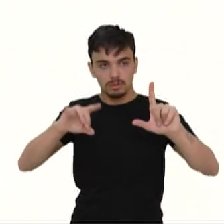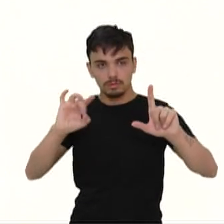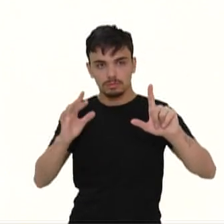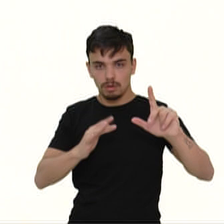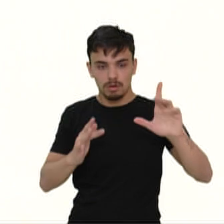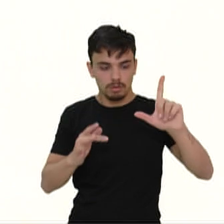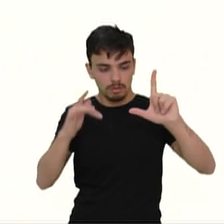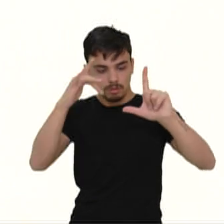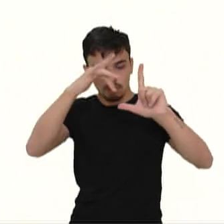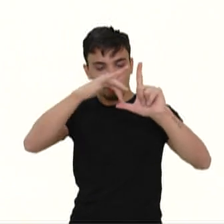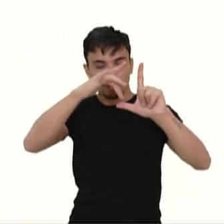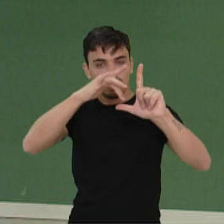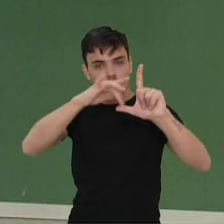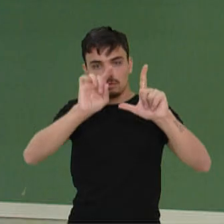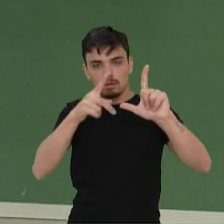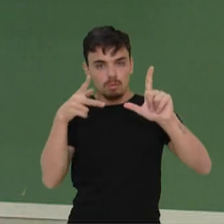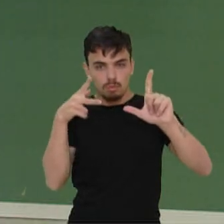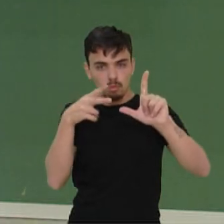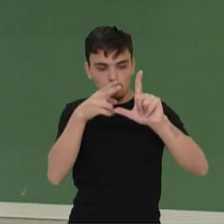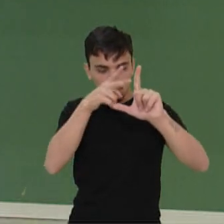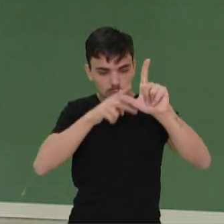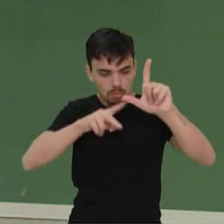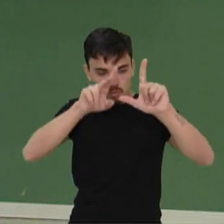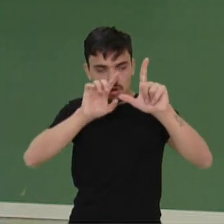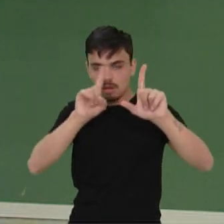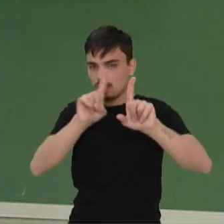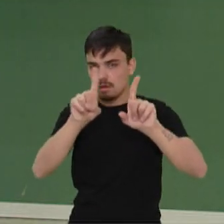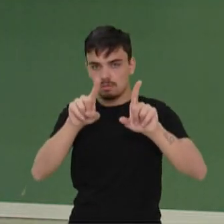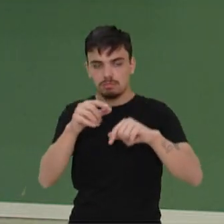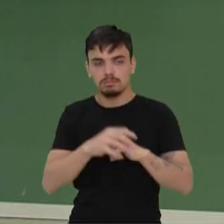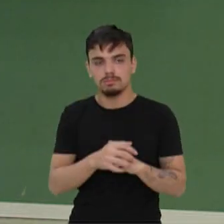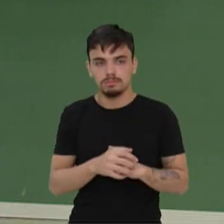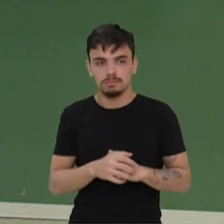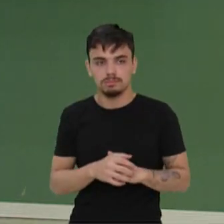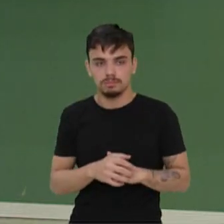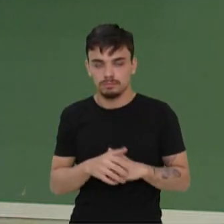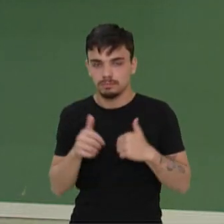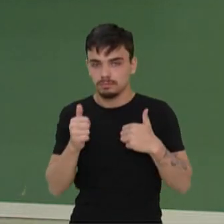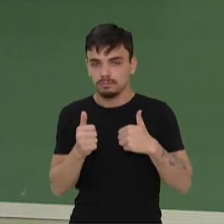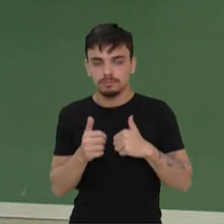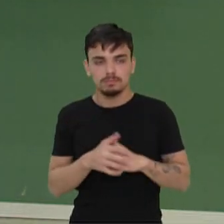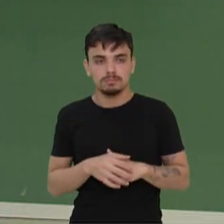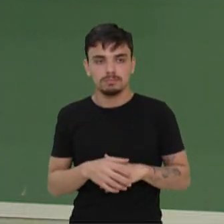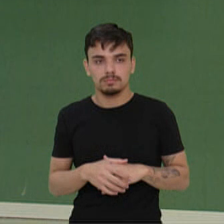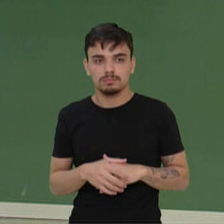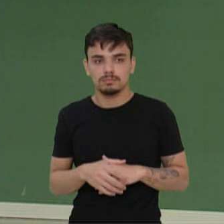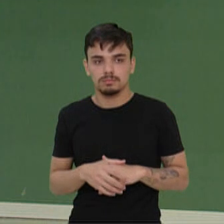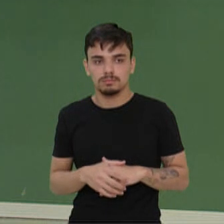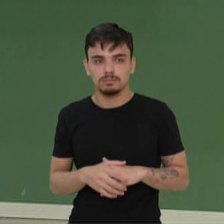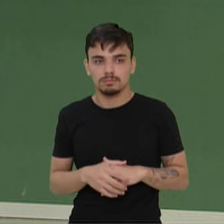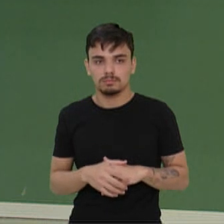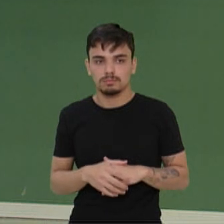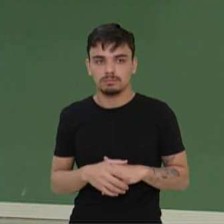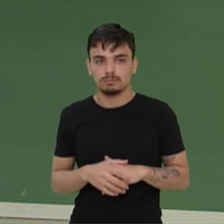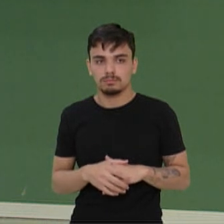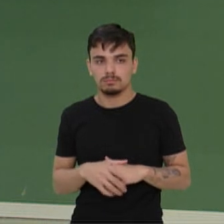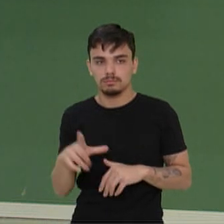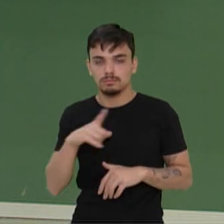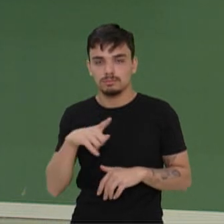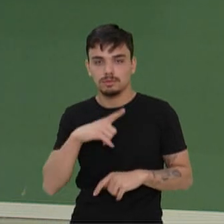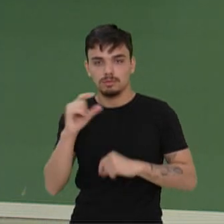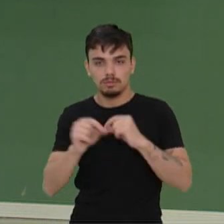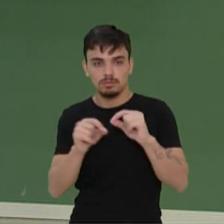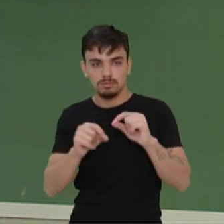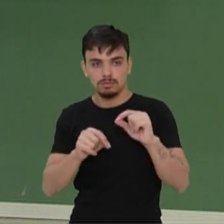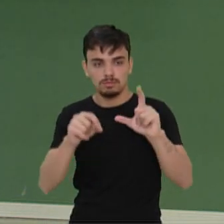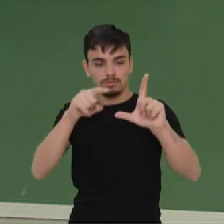vai cortar o eixo X. Ele chega, toca, onde toca, ele já volta a descer. Nesse caso, né? Então, tá lá, concavidade voltada para baixo,